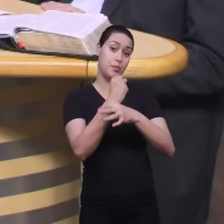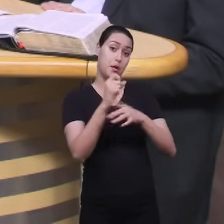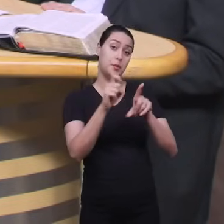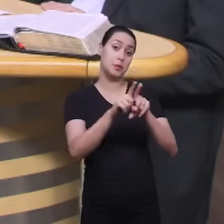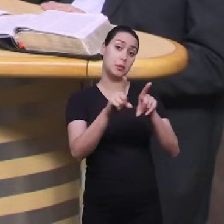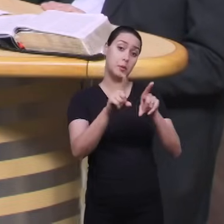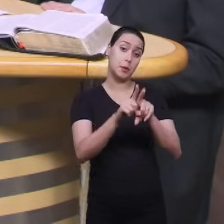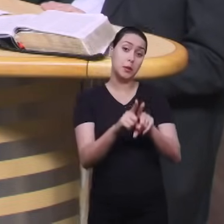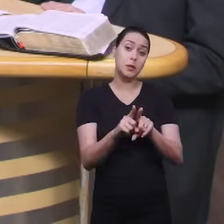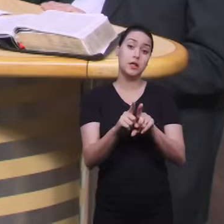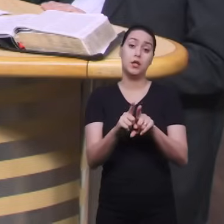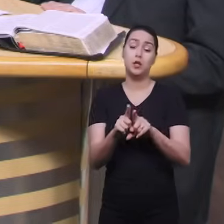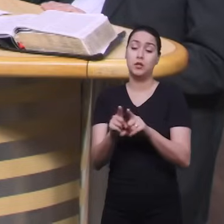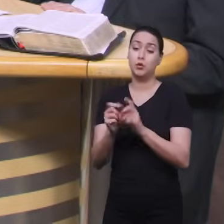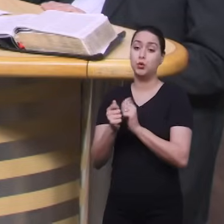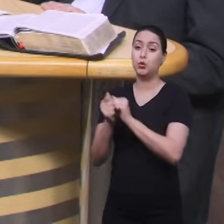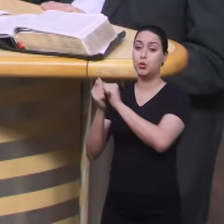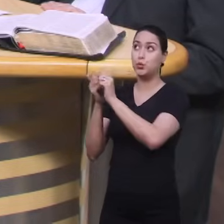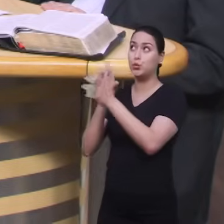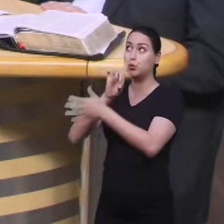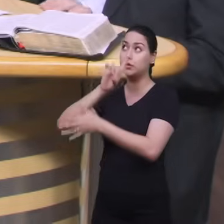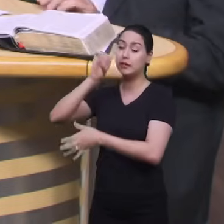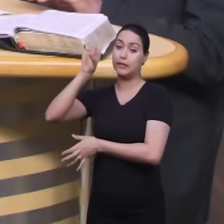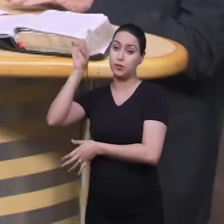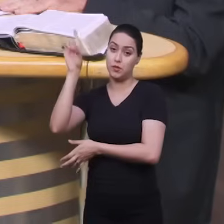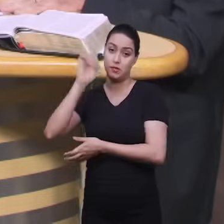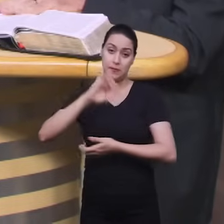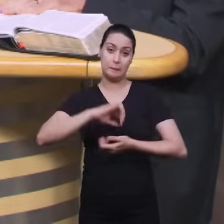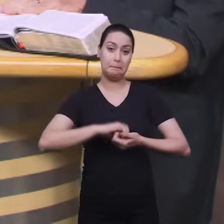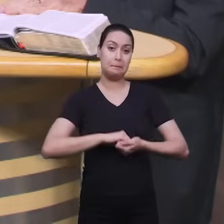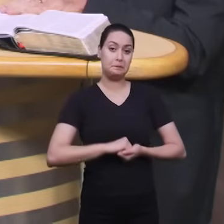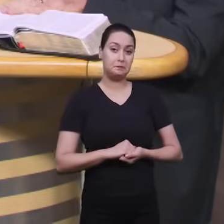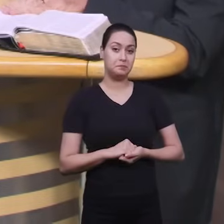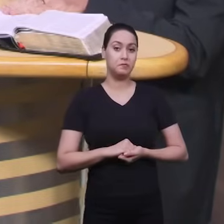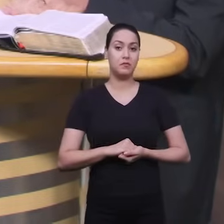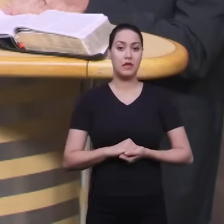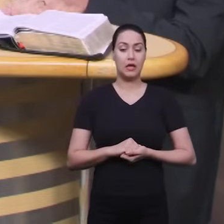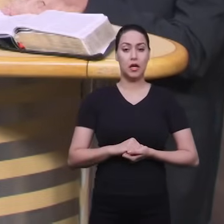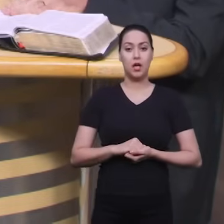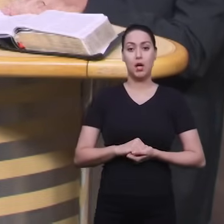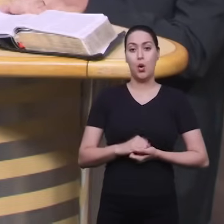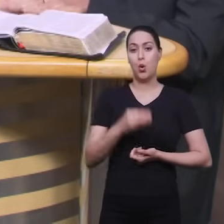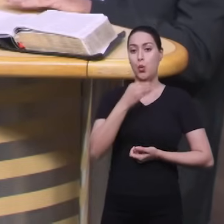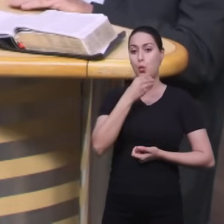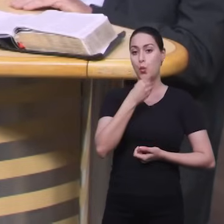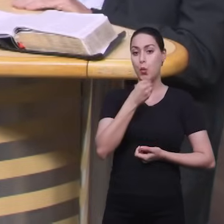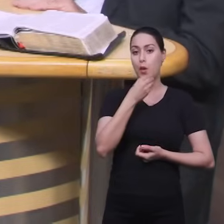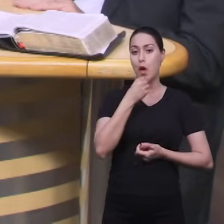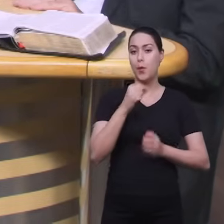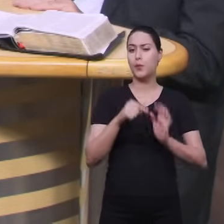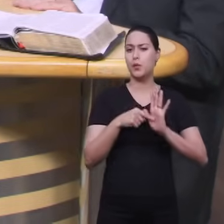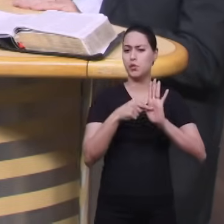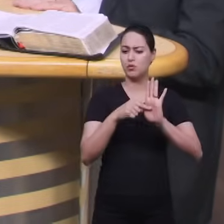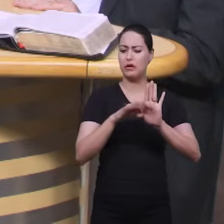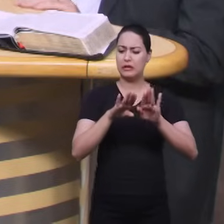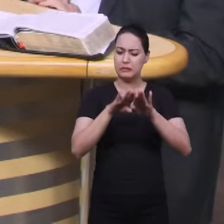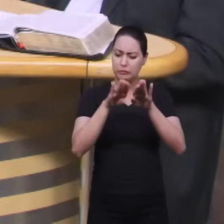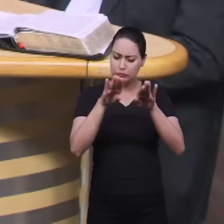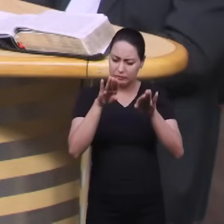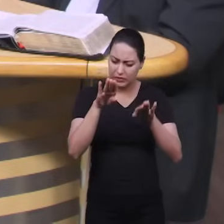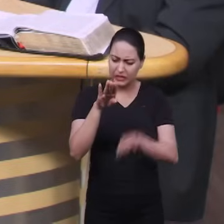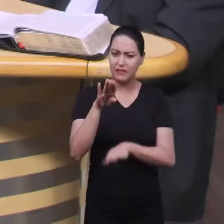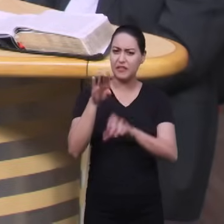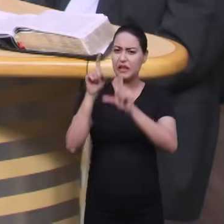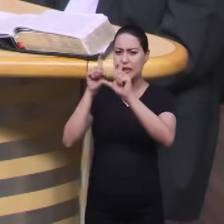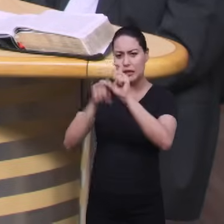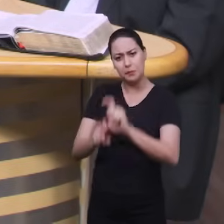né esse era vocês querem comentar Ele demonstrou ali o total as Total tá submissão